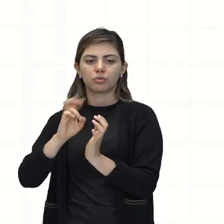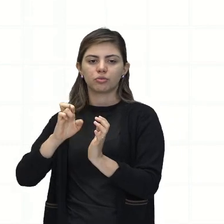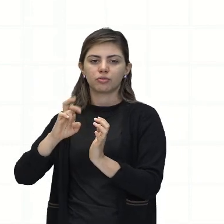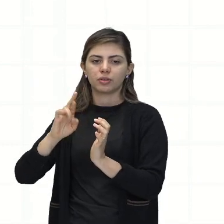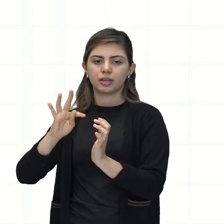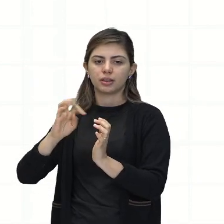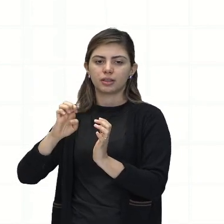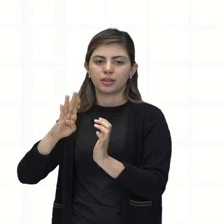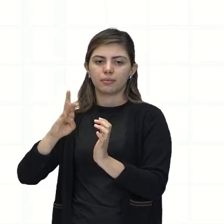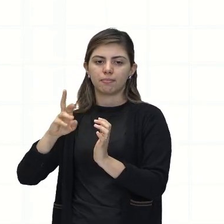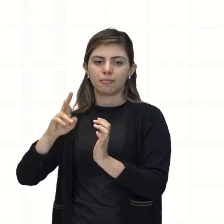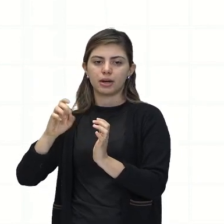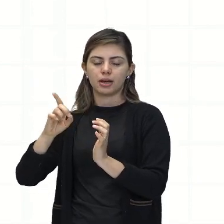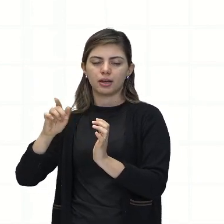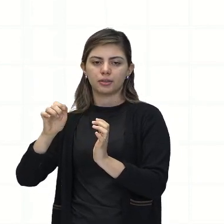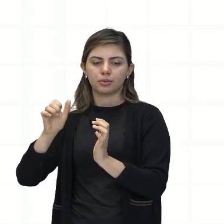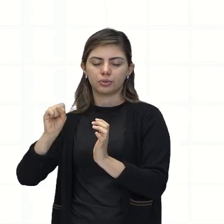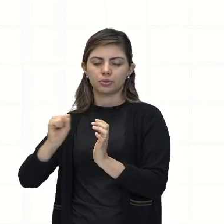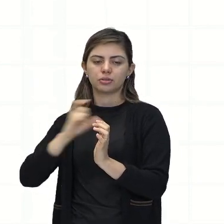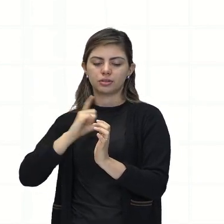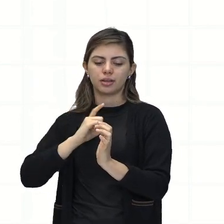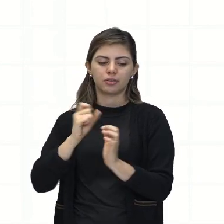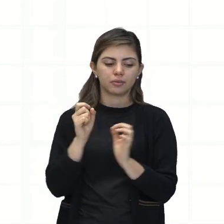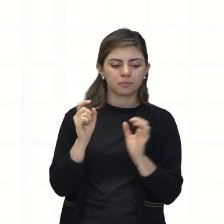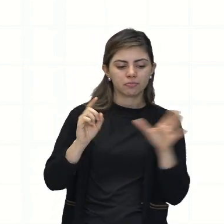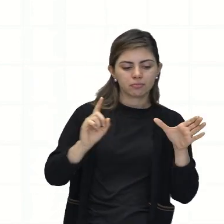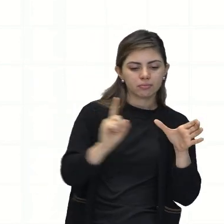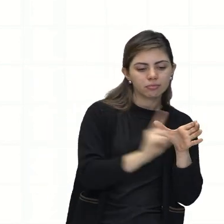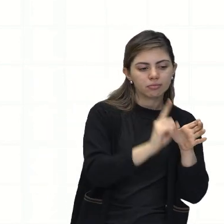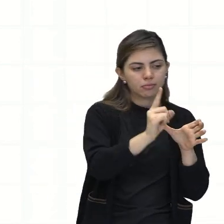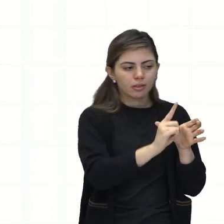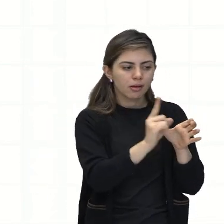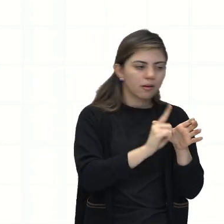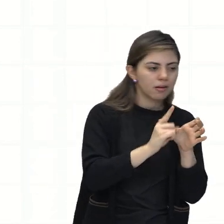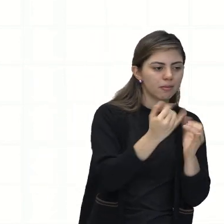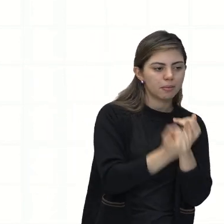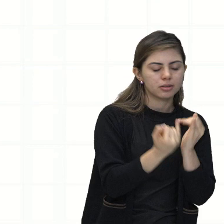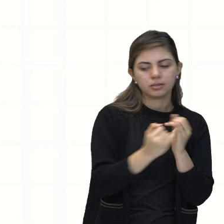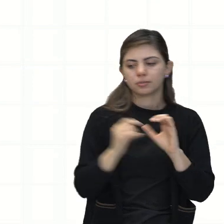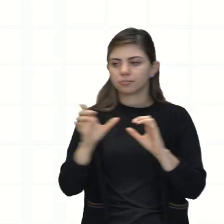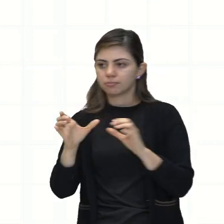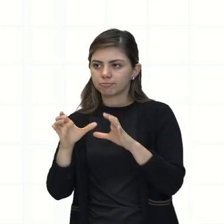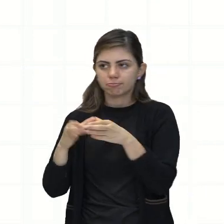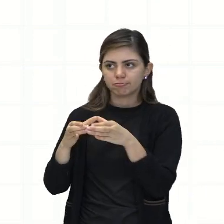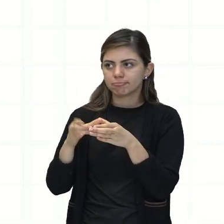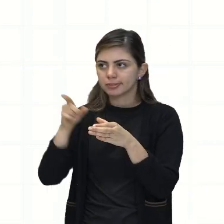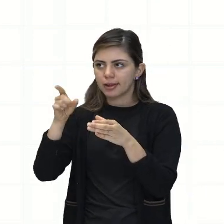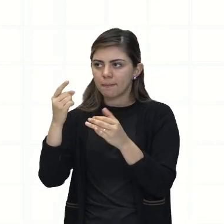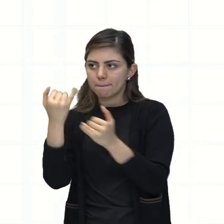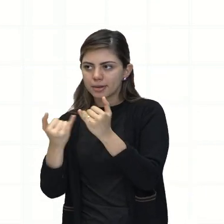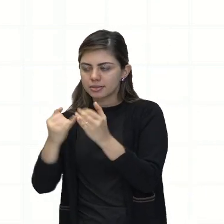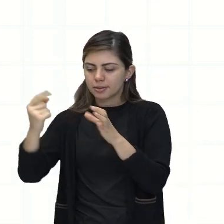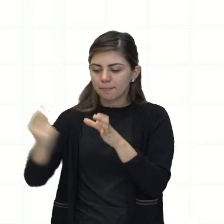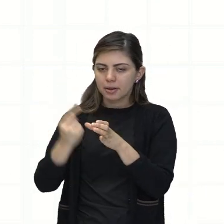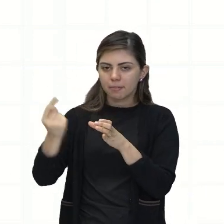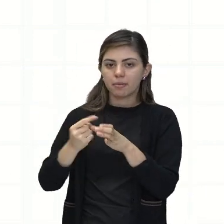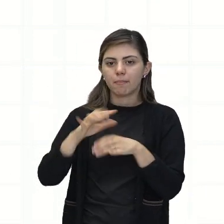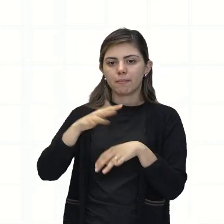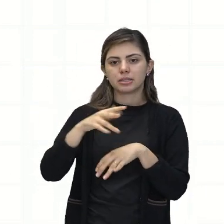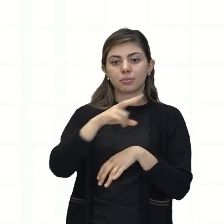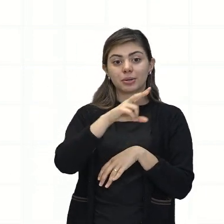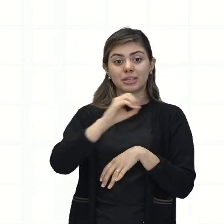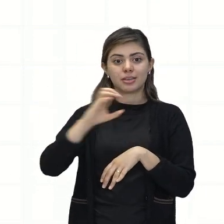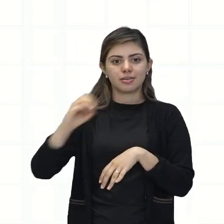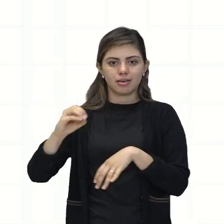em invertebrados e vertebrados, e aí ele classificou em cerca de 500